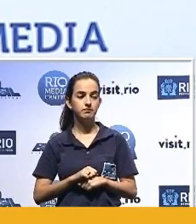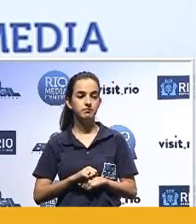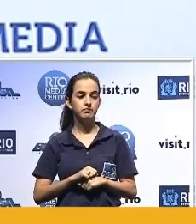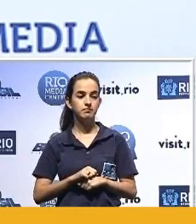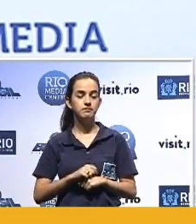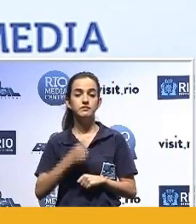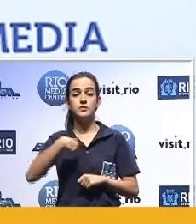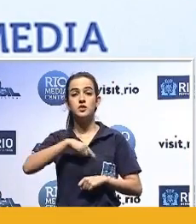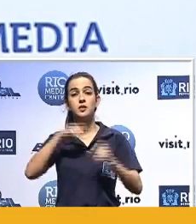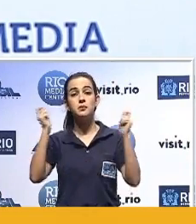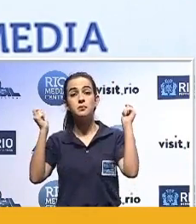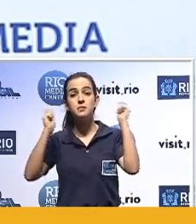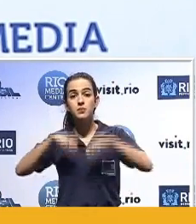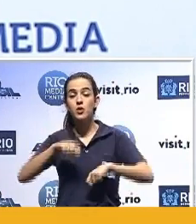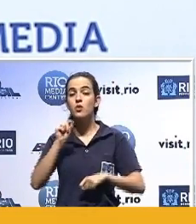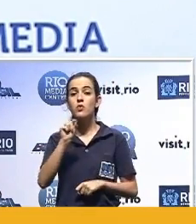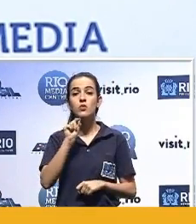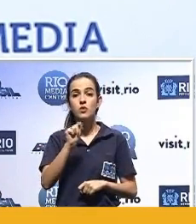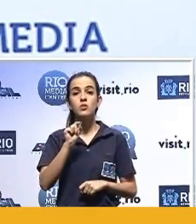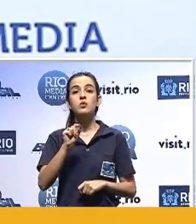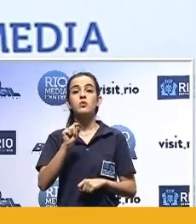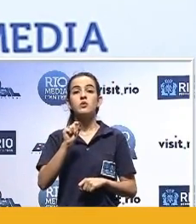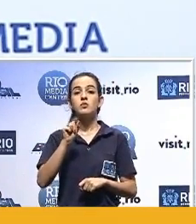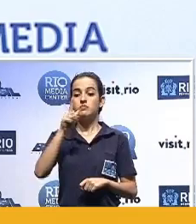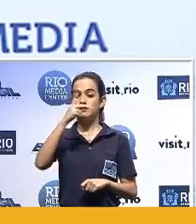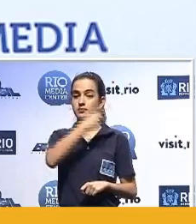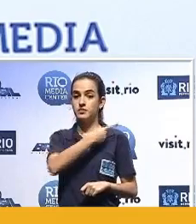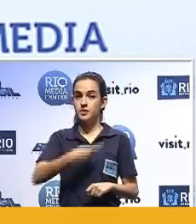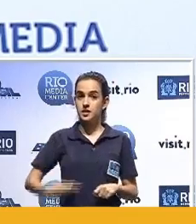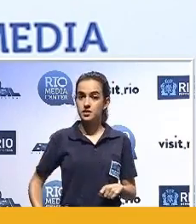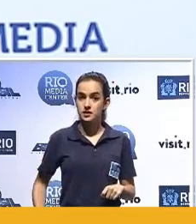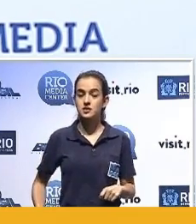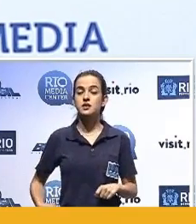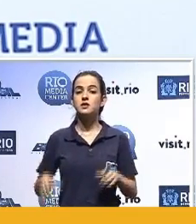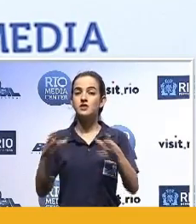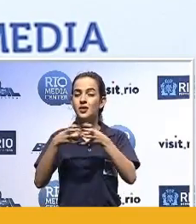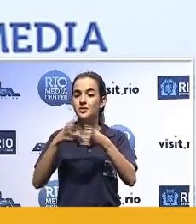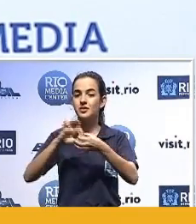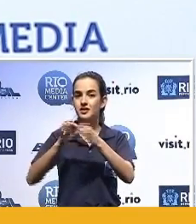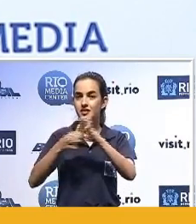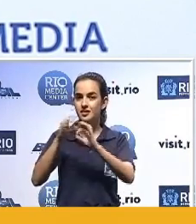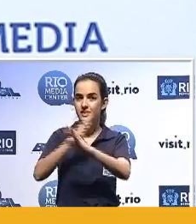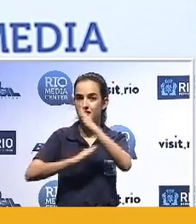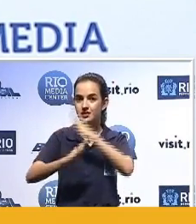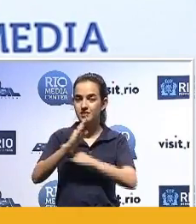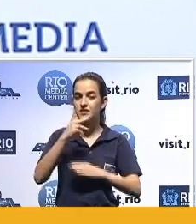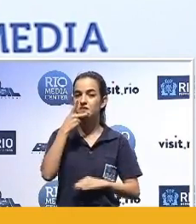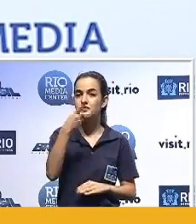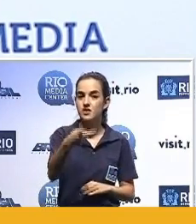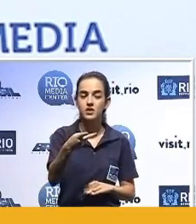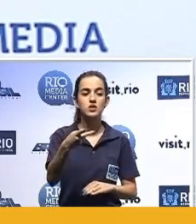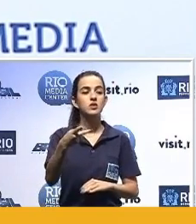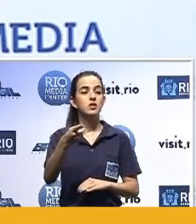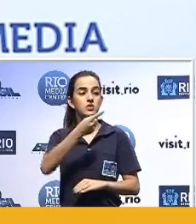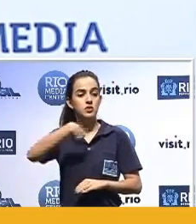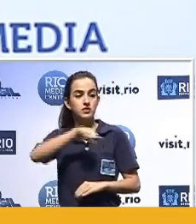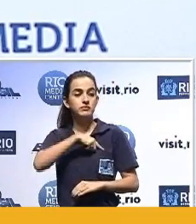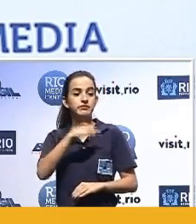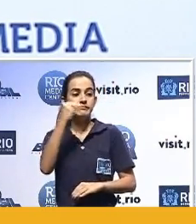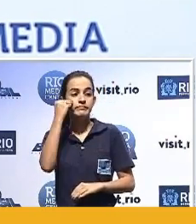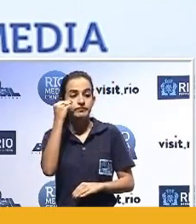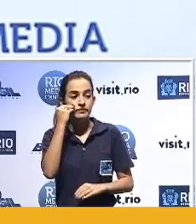levar para a gente o que o presidente do Comitê Paralímpico Internacional disse, quer dizer, para a gente tentar